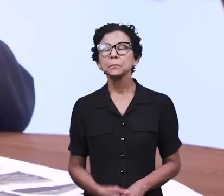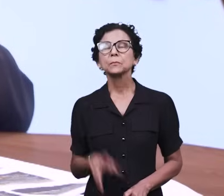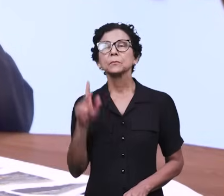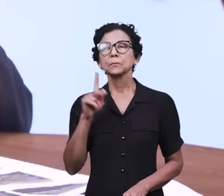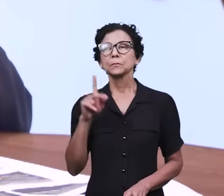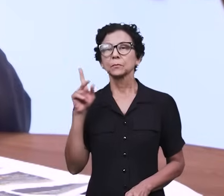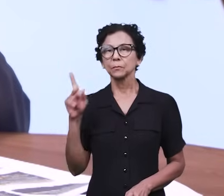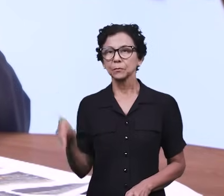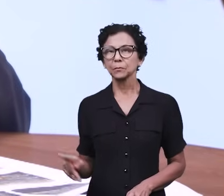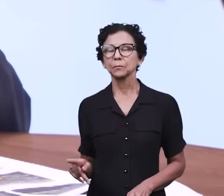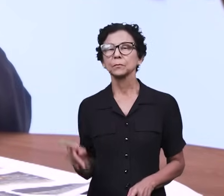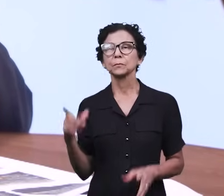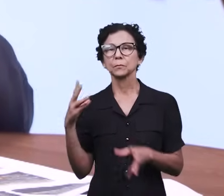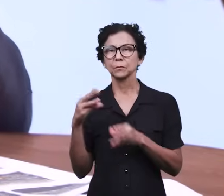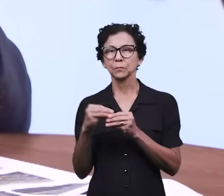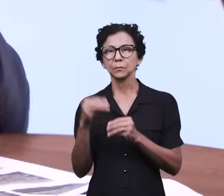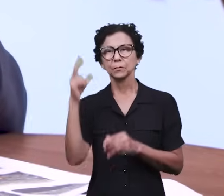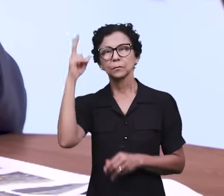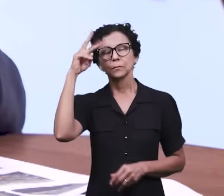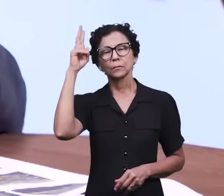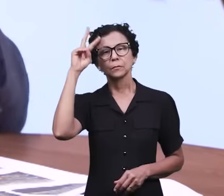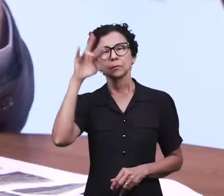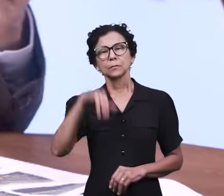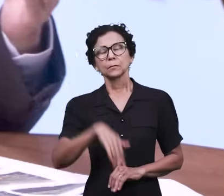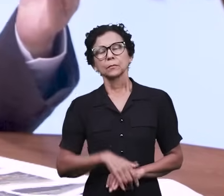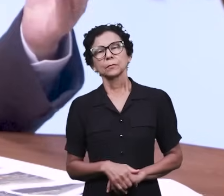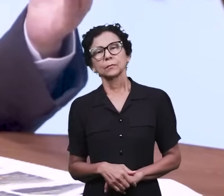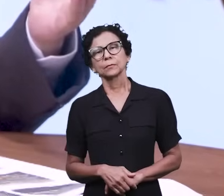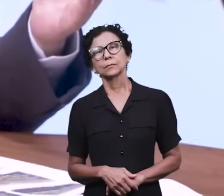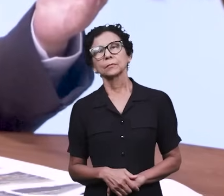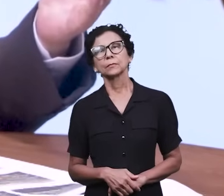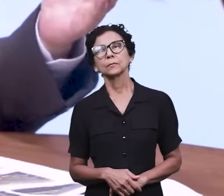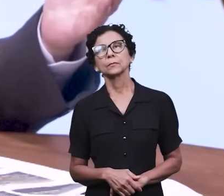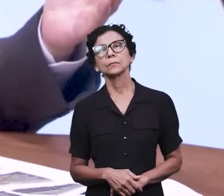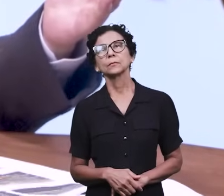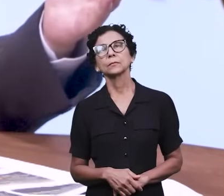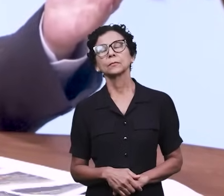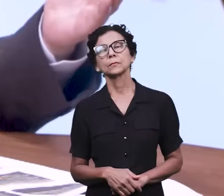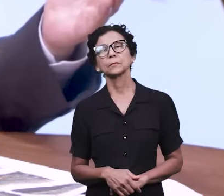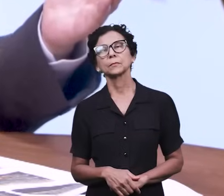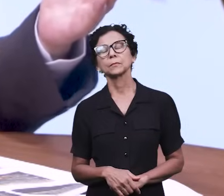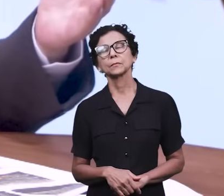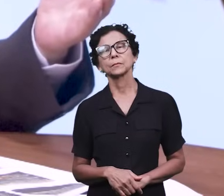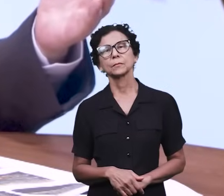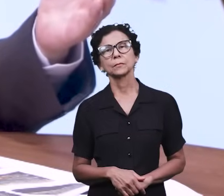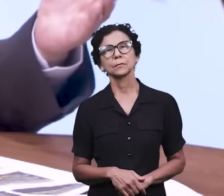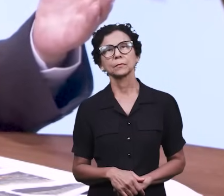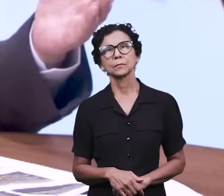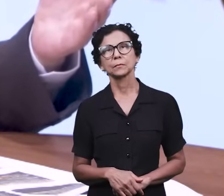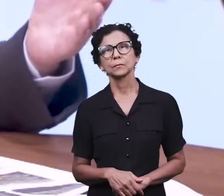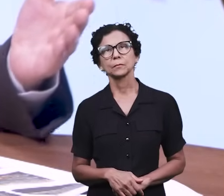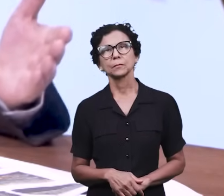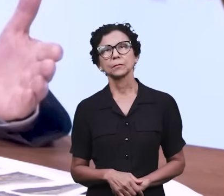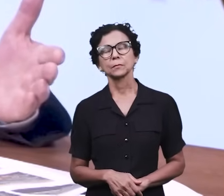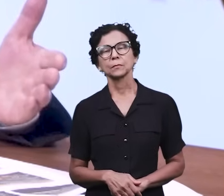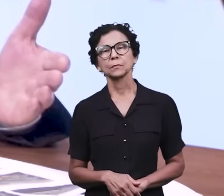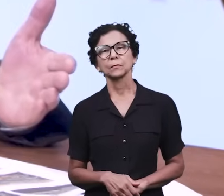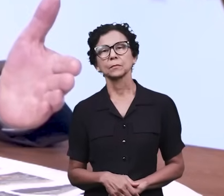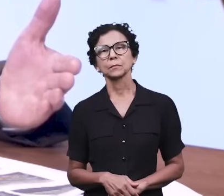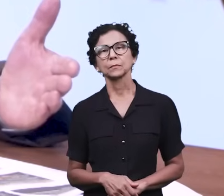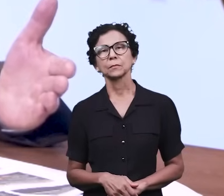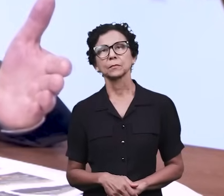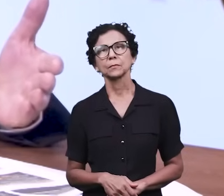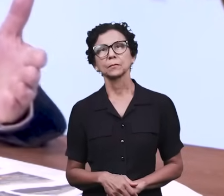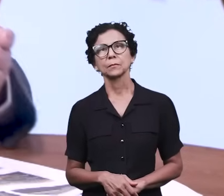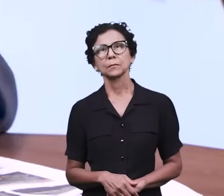agora, depois que Isaque, em figuras, ressuscitou, que ele é um tipo de Jesus que ressuscitou,